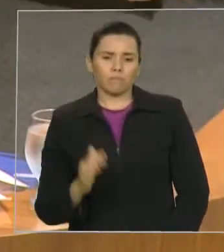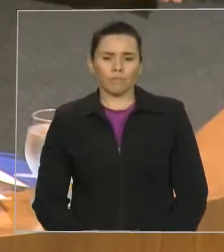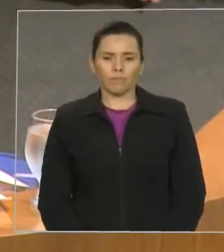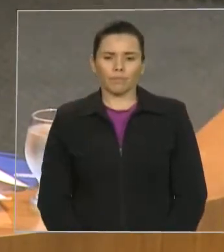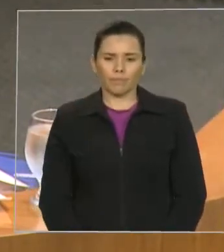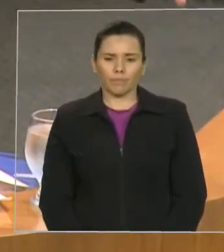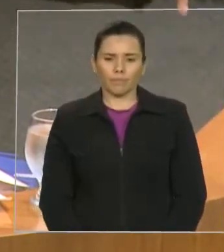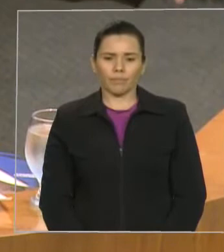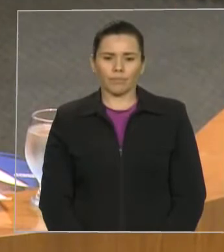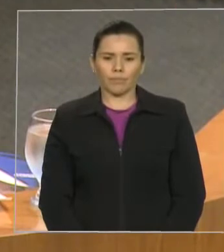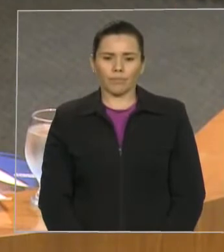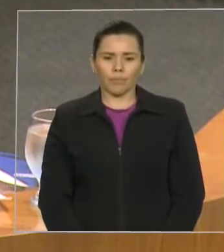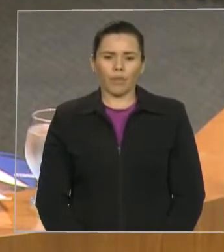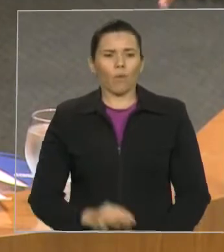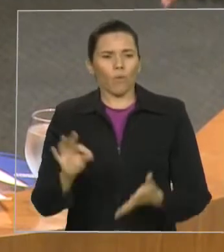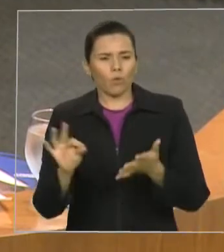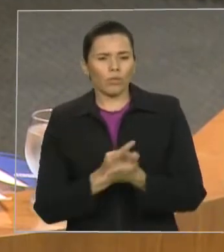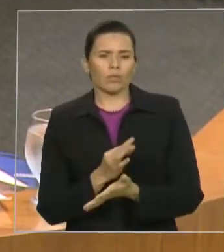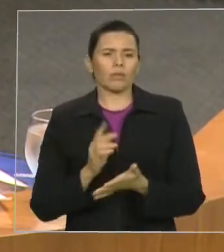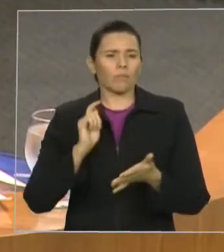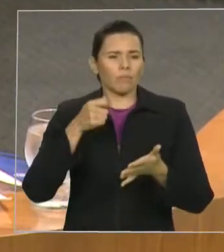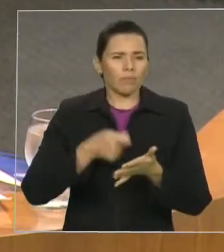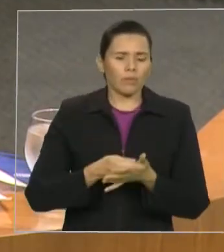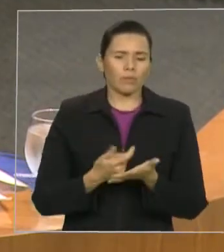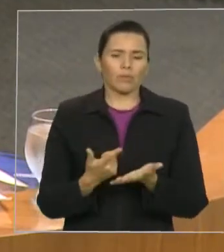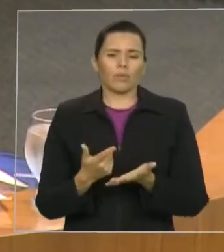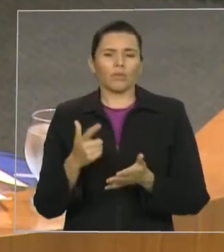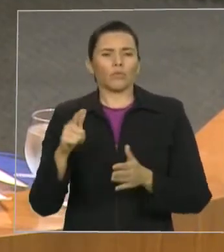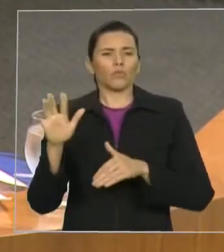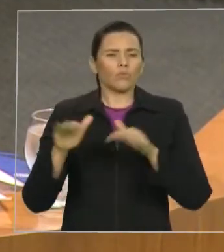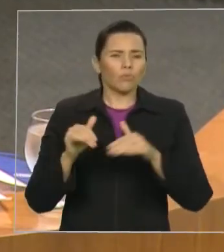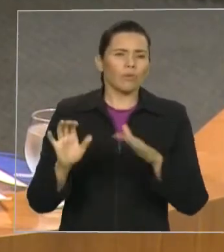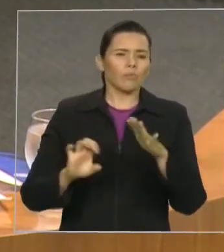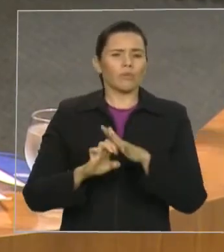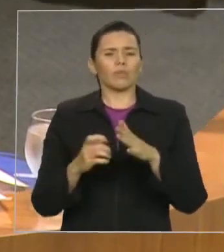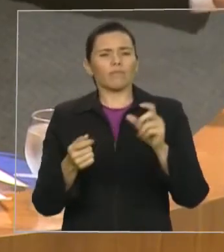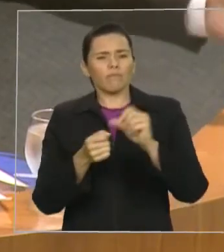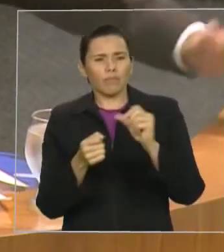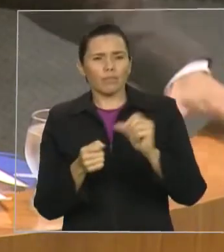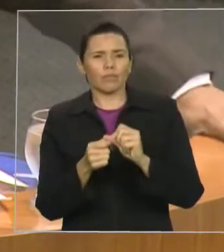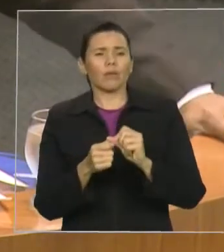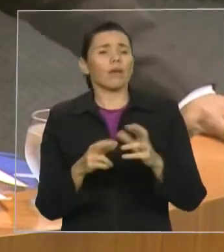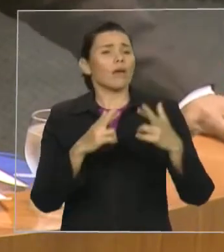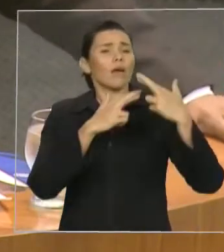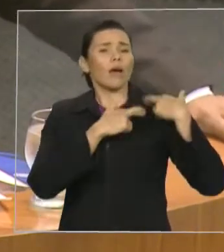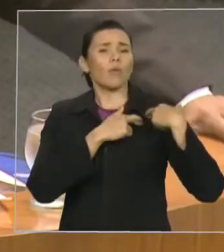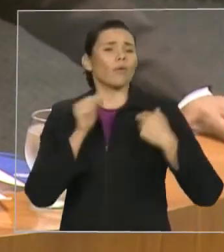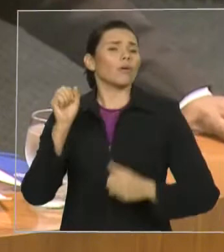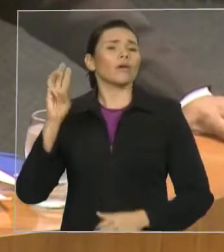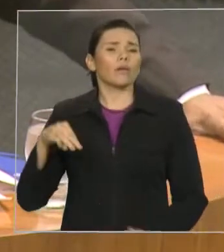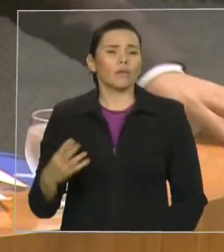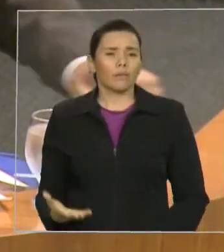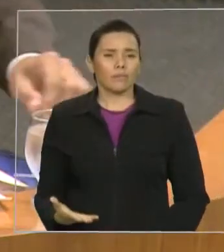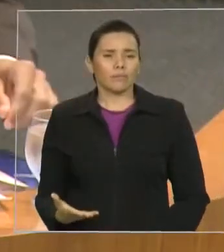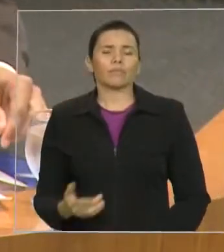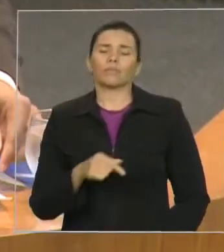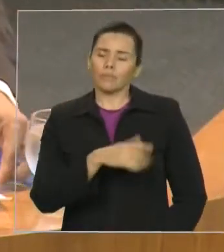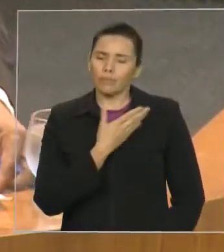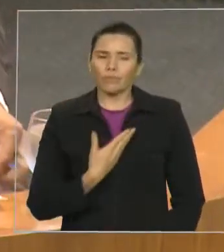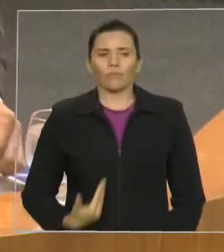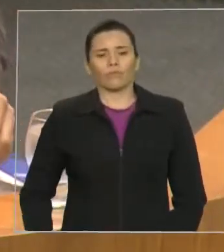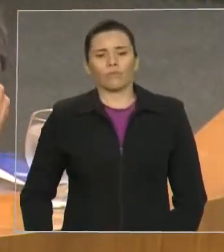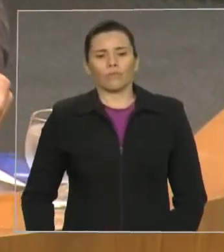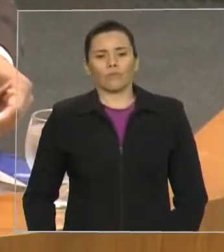A nomeação, contratação, pagamento, executar, fazer, cabe ao Executivo. A